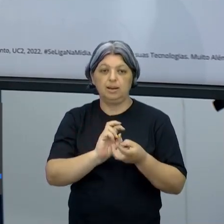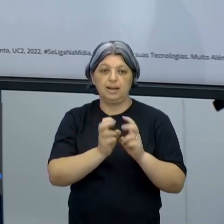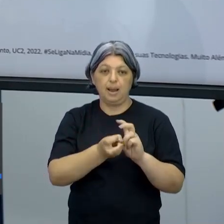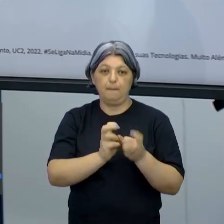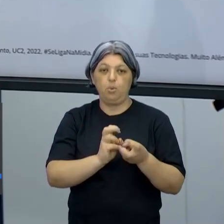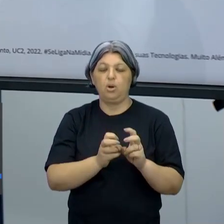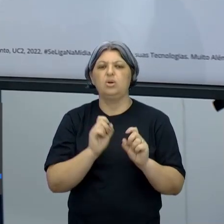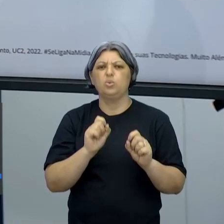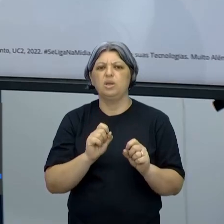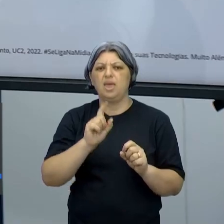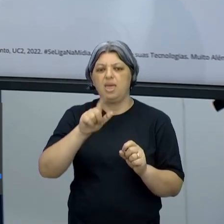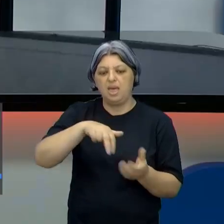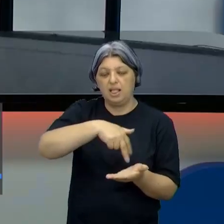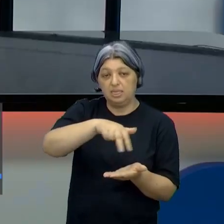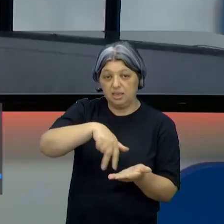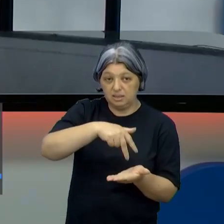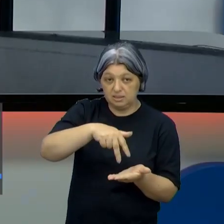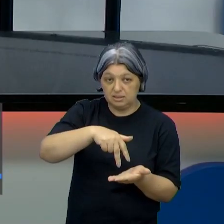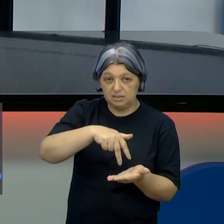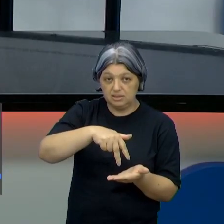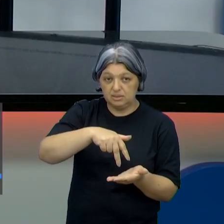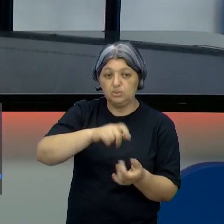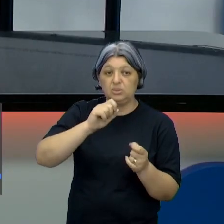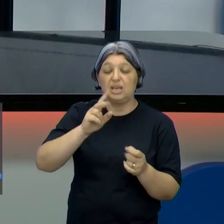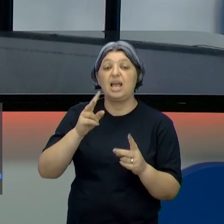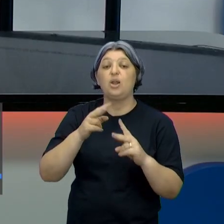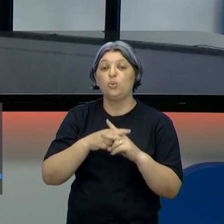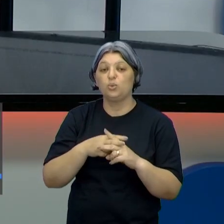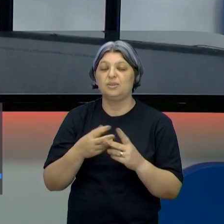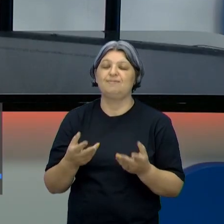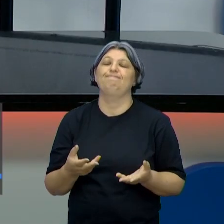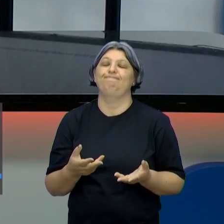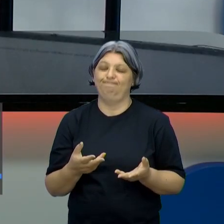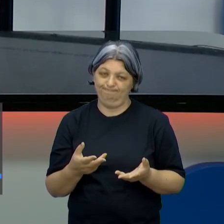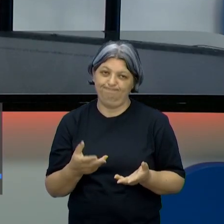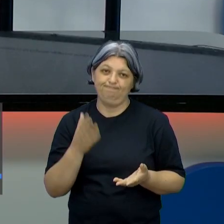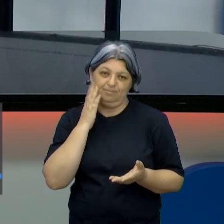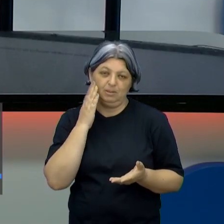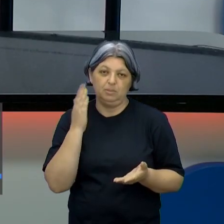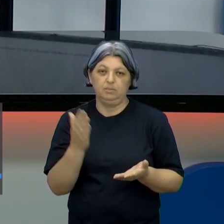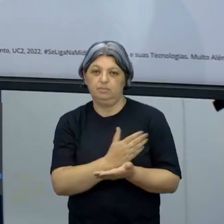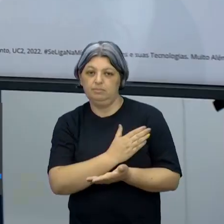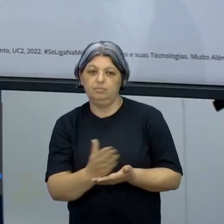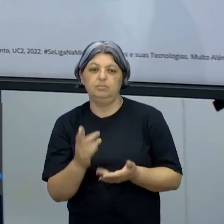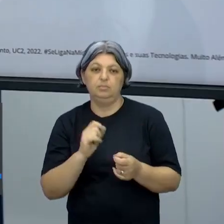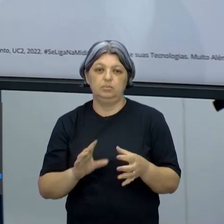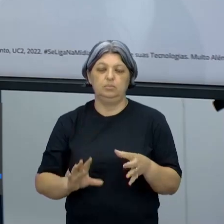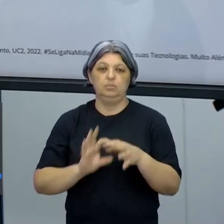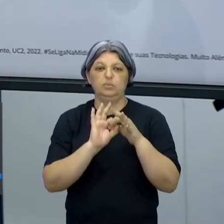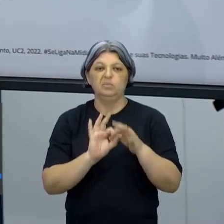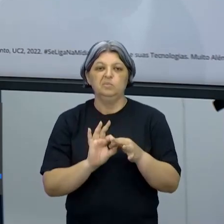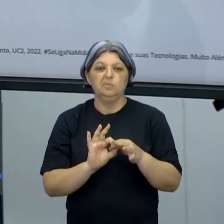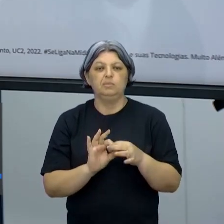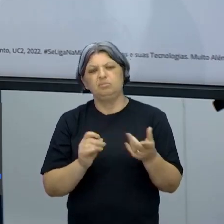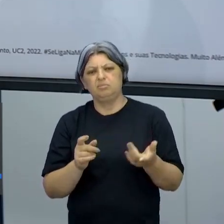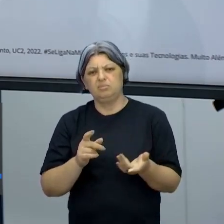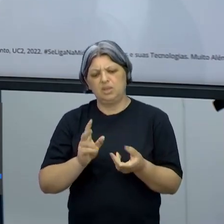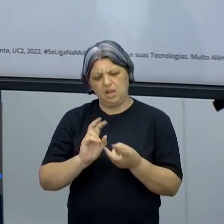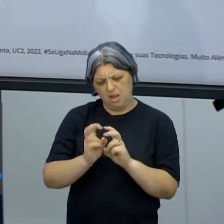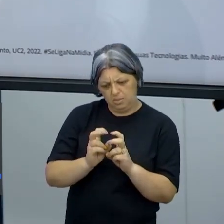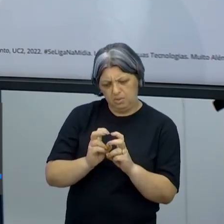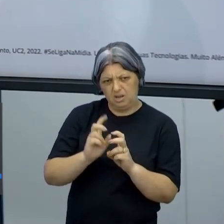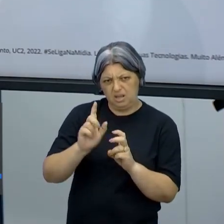que é uma dança e o que é uma... E a luta. Exato. Né? A capoeira. Exato. Então a gente entra dentro desse contraponto. Mas aí a capoeira é uma dança, a